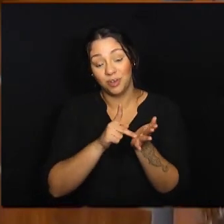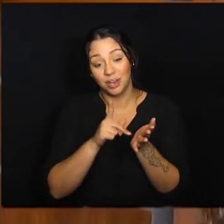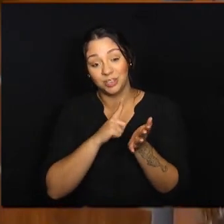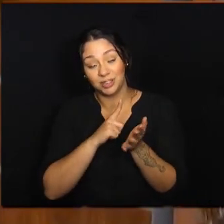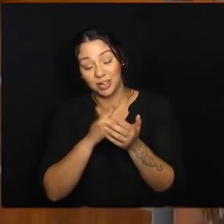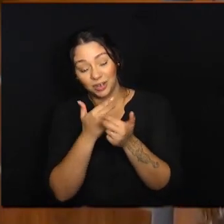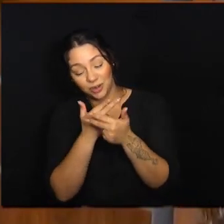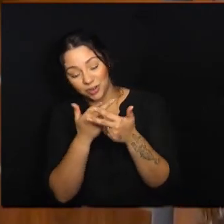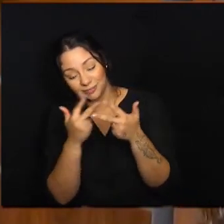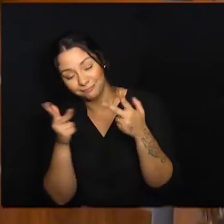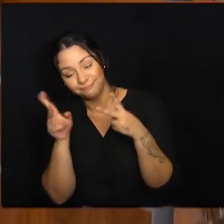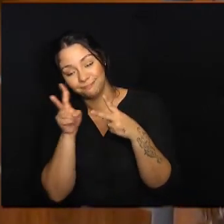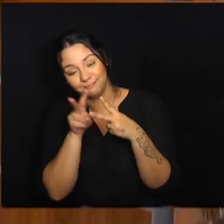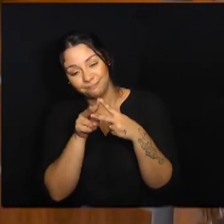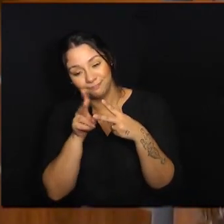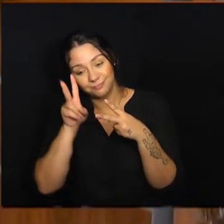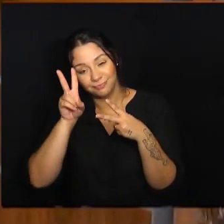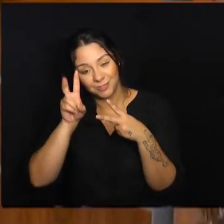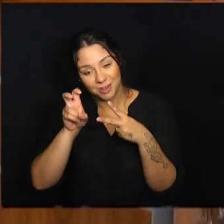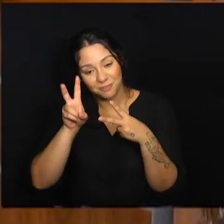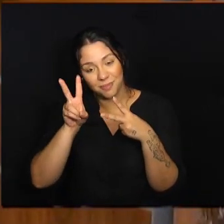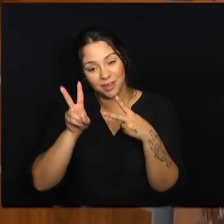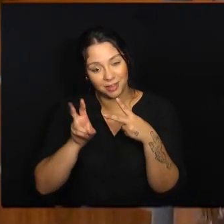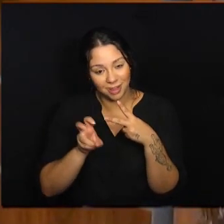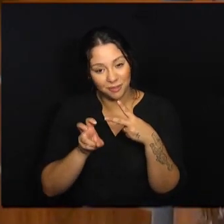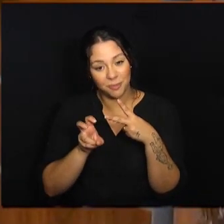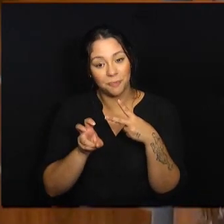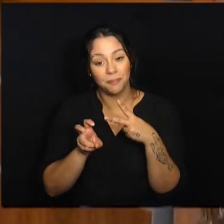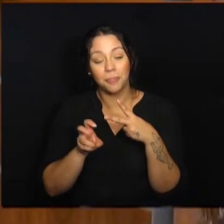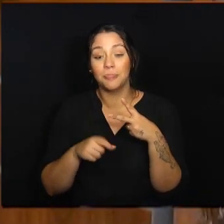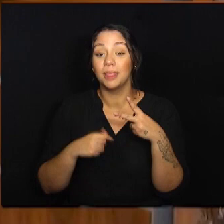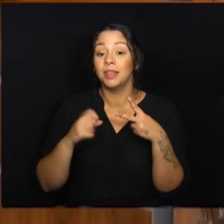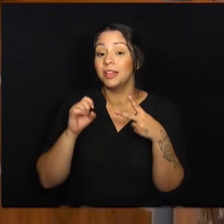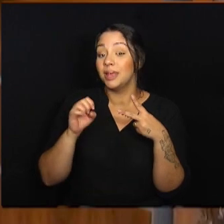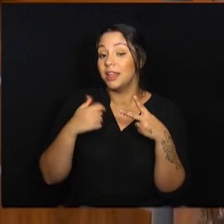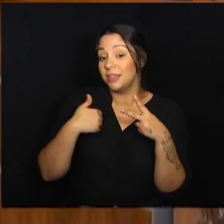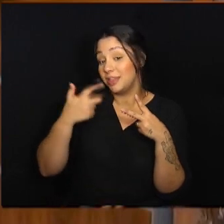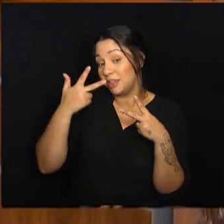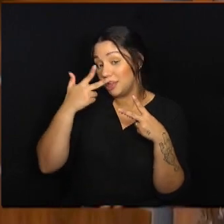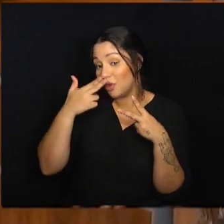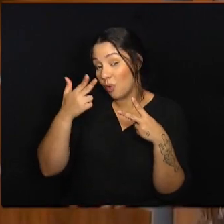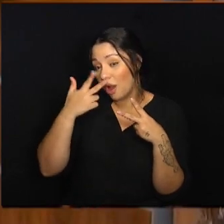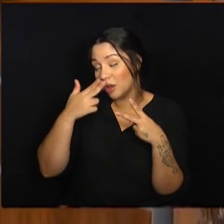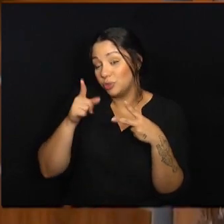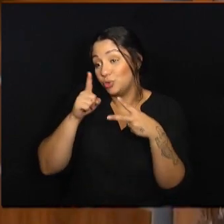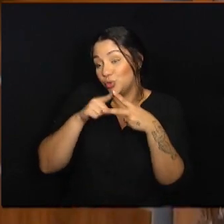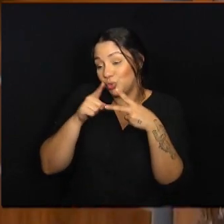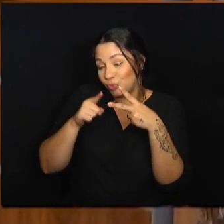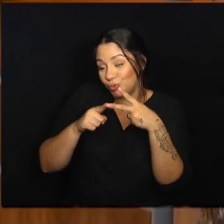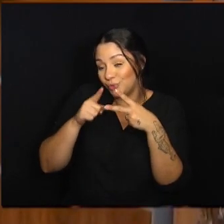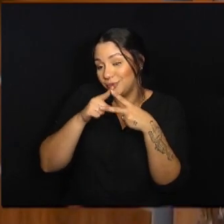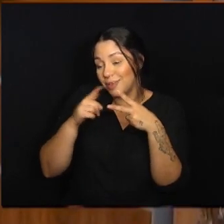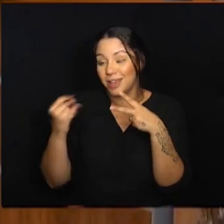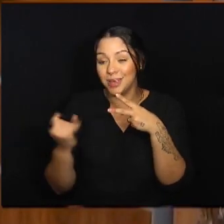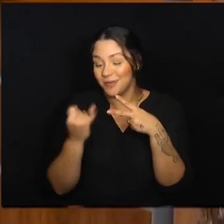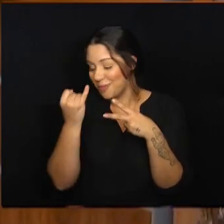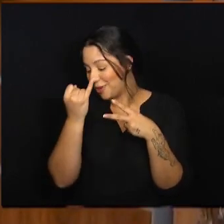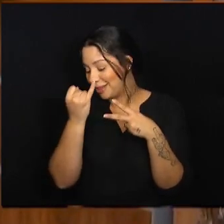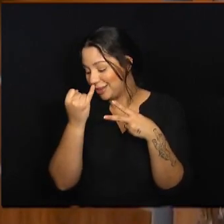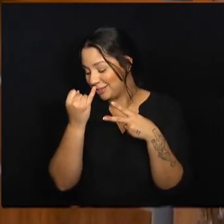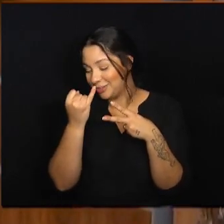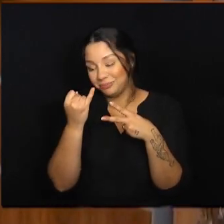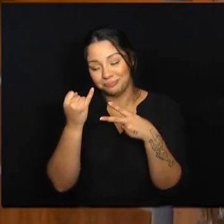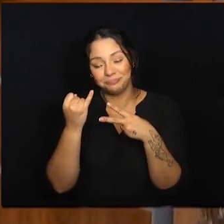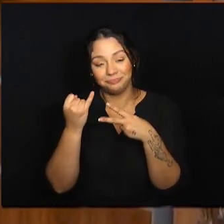de dar satisfação e eu acho que se a gente... os dois são muito importantes, né?